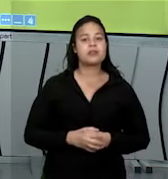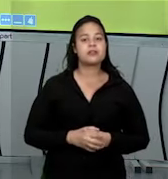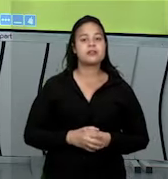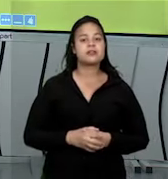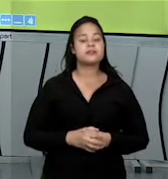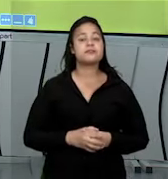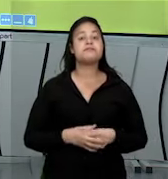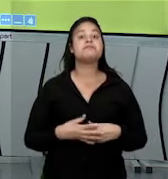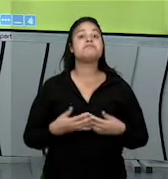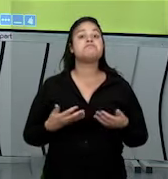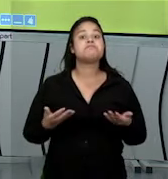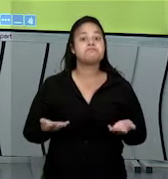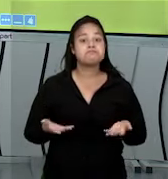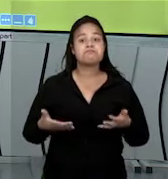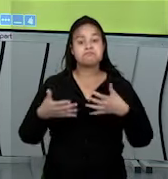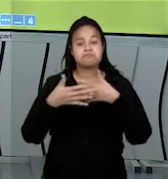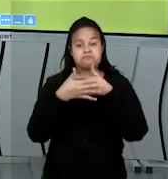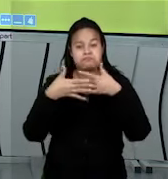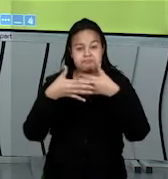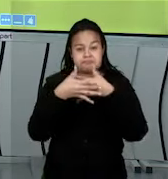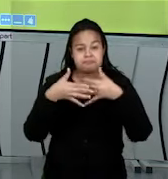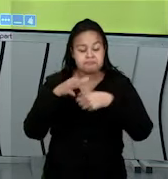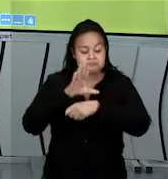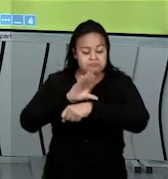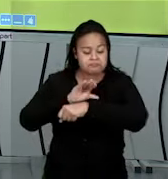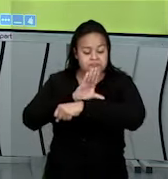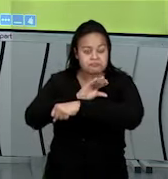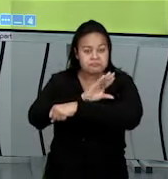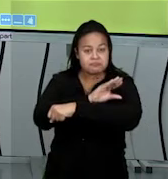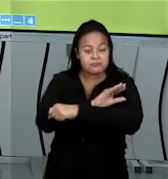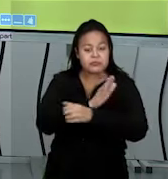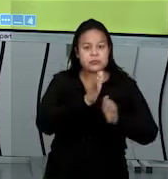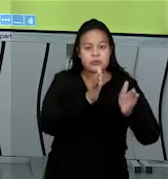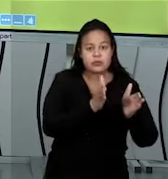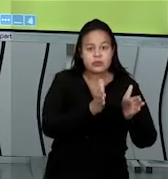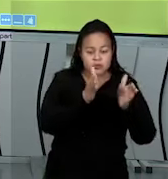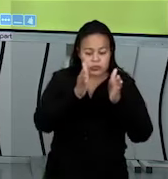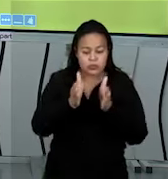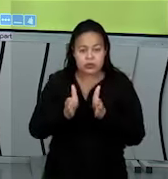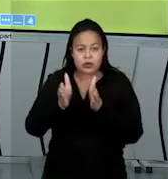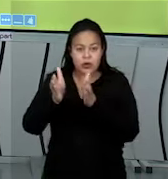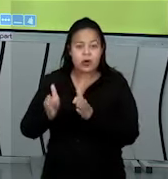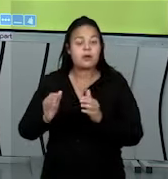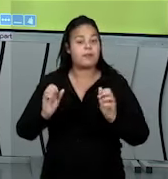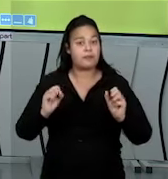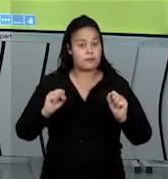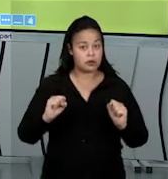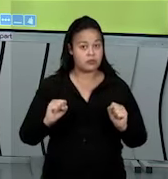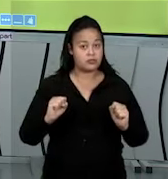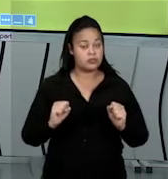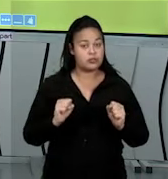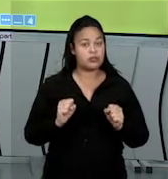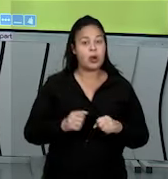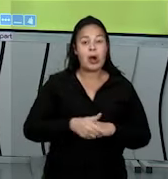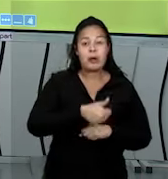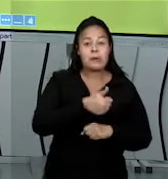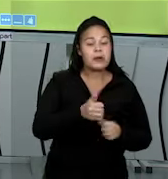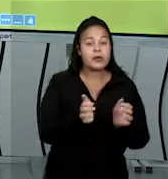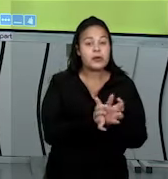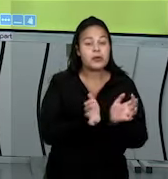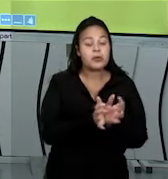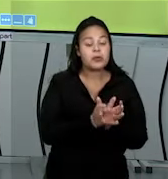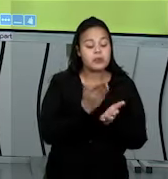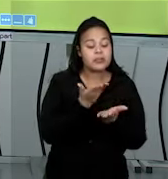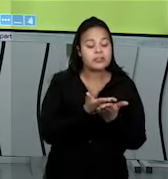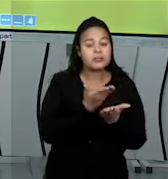Mas os tecidos musculares, eles podem ser subdivididos em grupos. E o primeiro subgrupo que nós vamos estudar